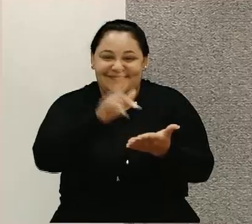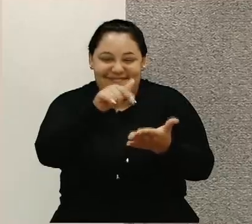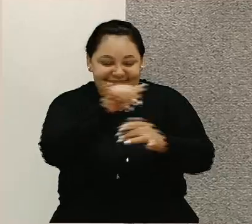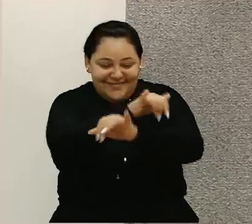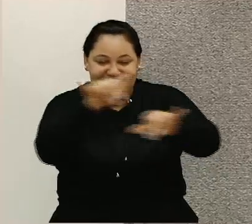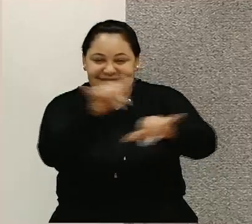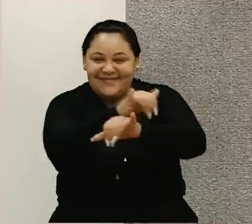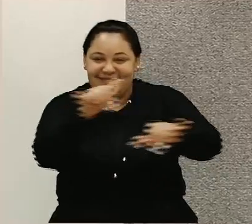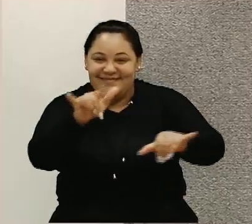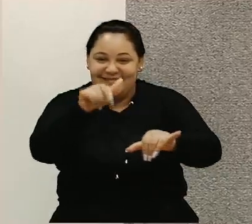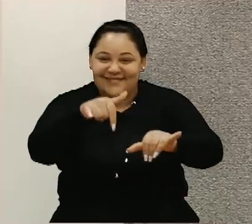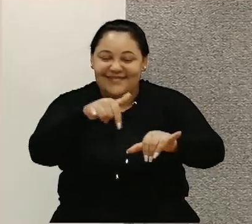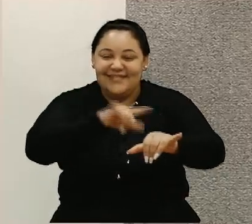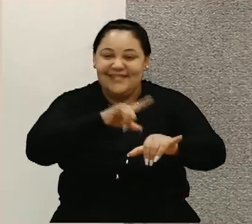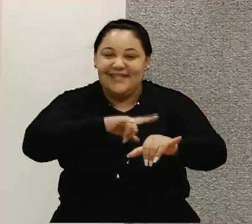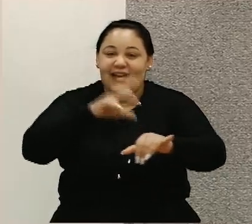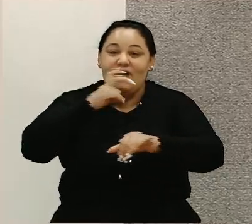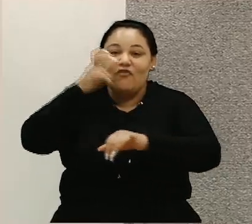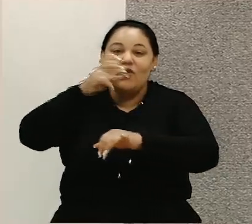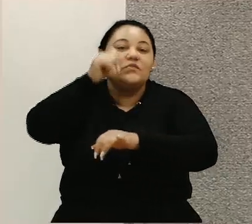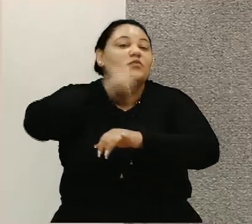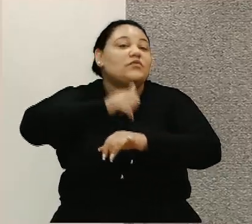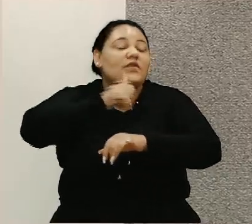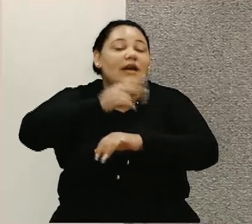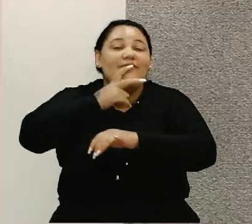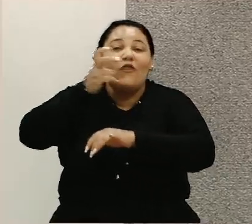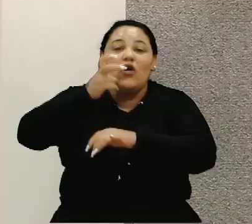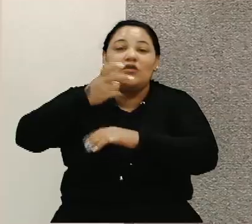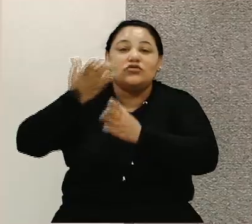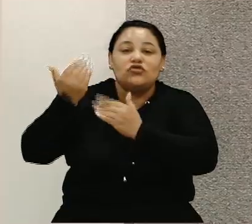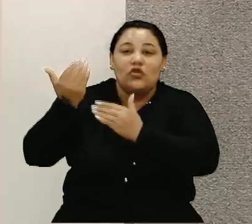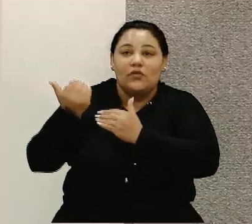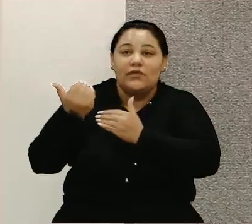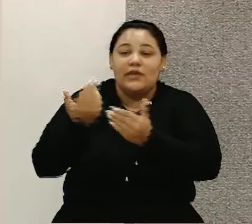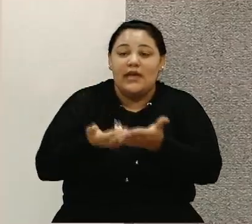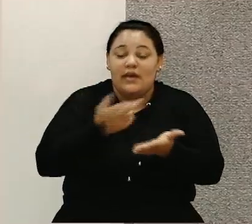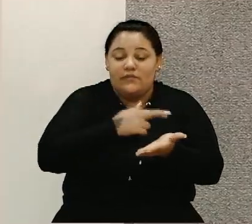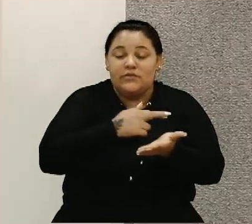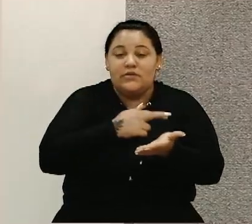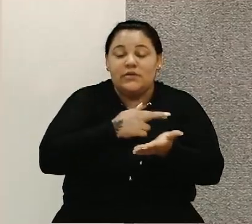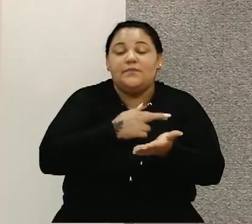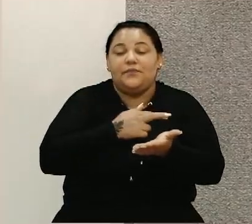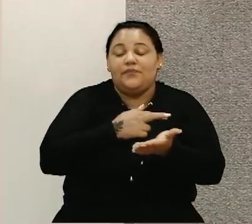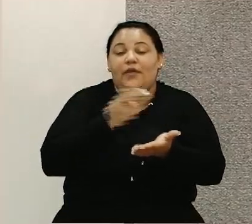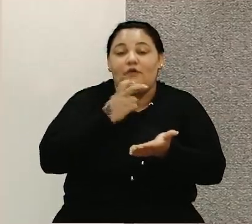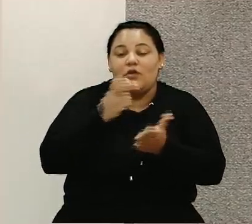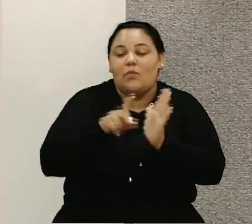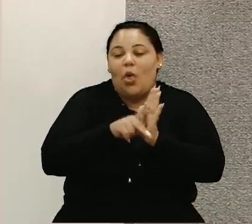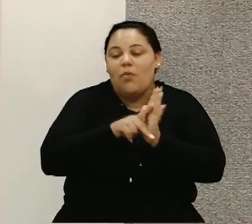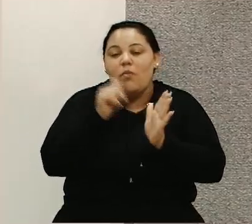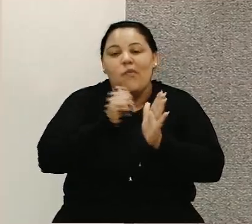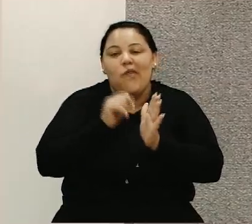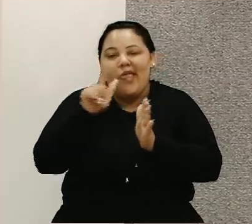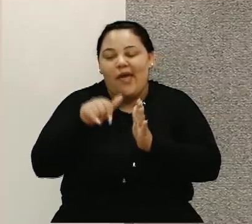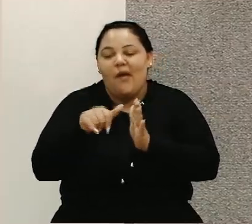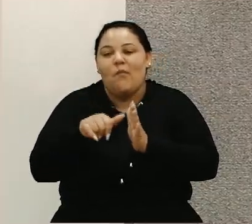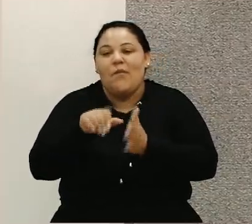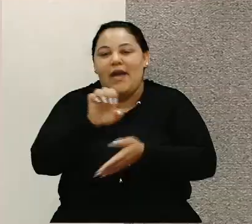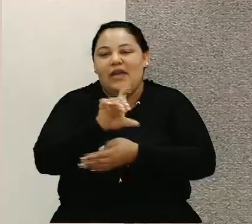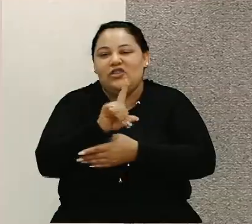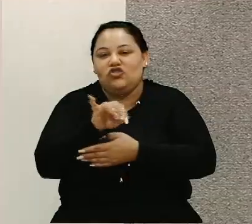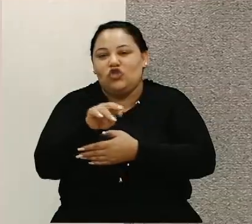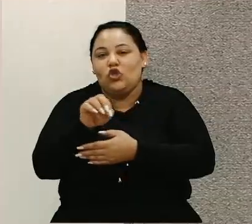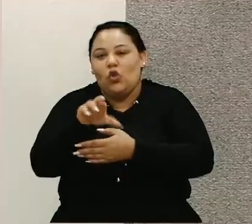informação que tem a Voz Mulher, a Voz Jovem e a revista A Voz da própria Adonep, também por meio de uma editora sediada na sua